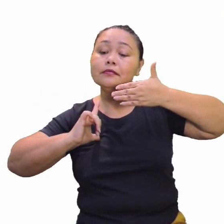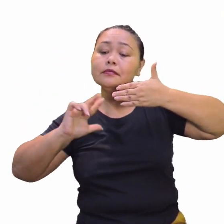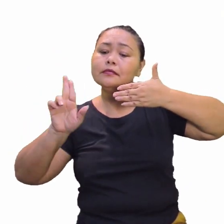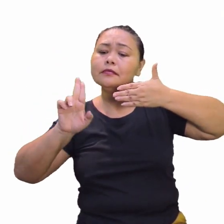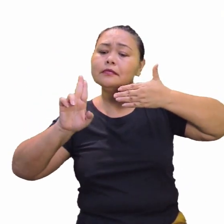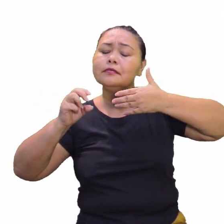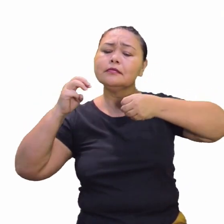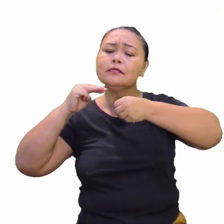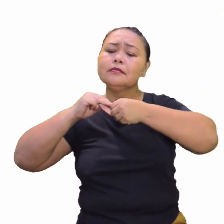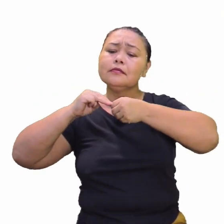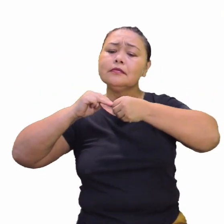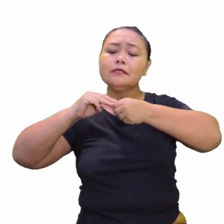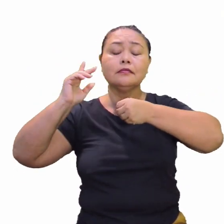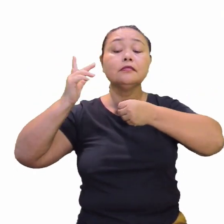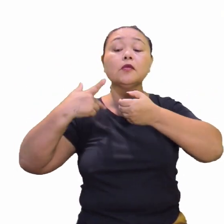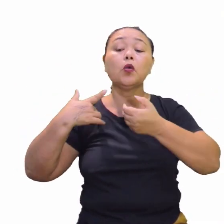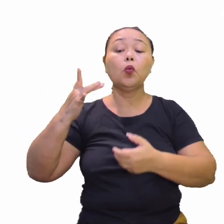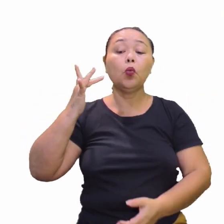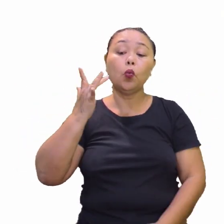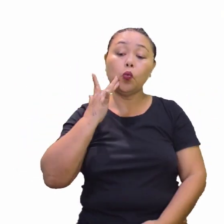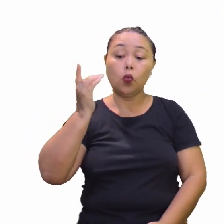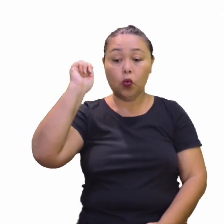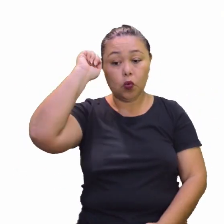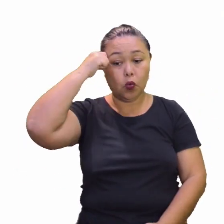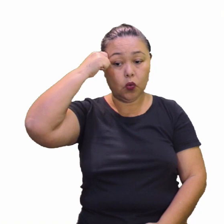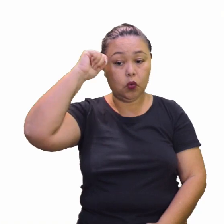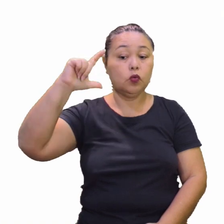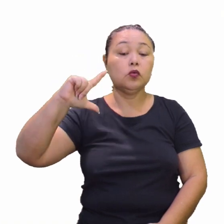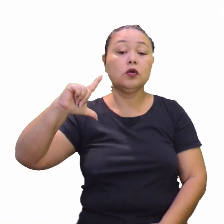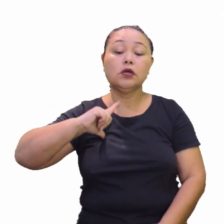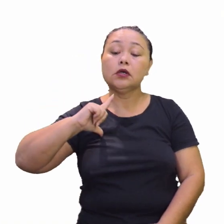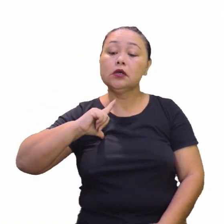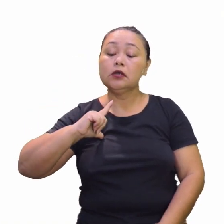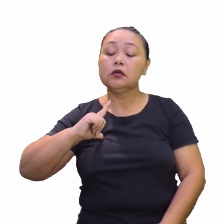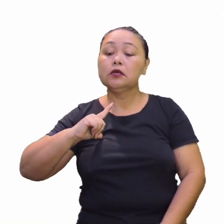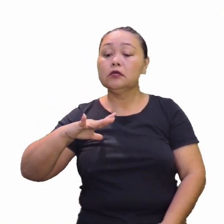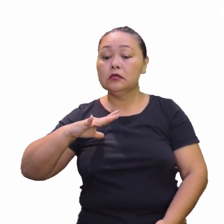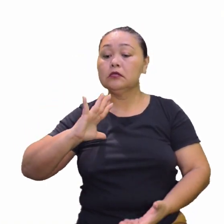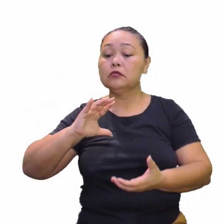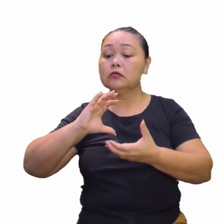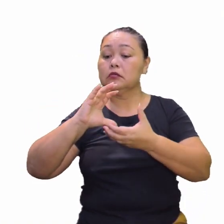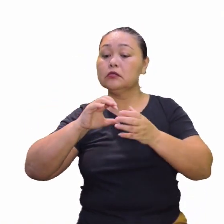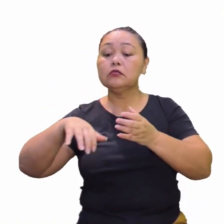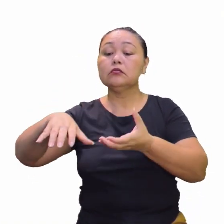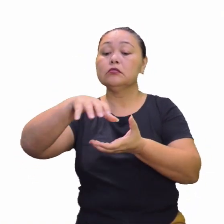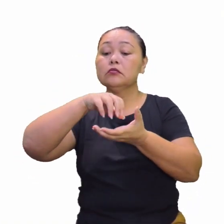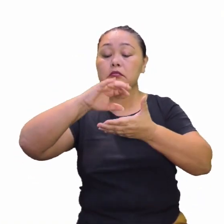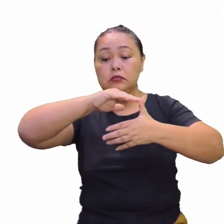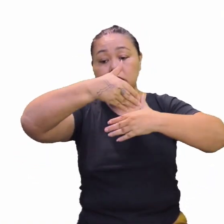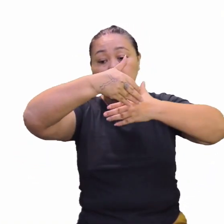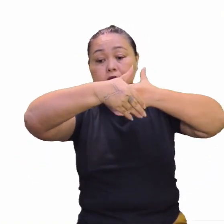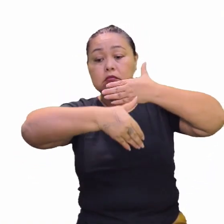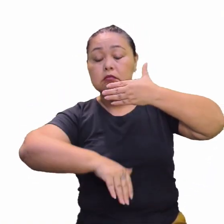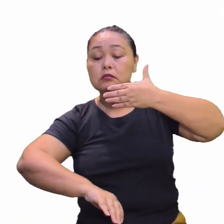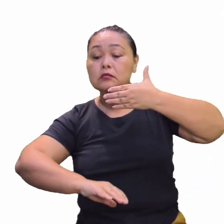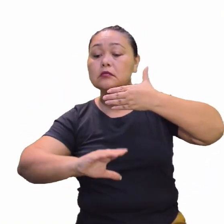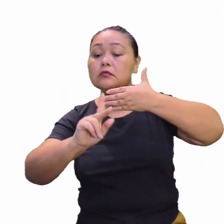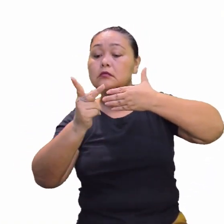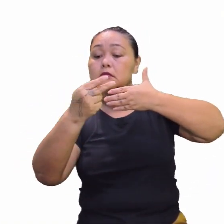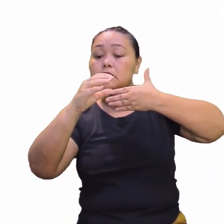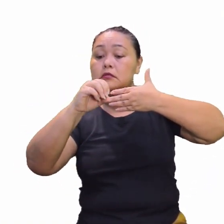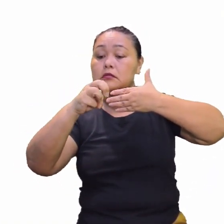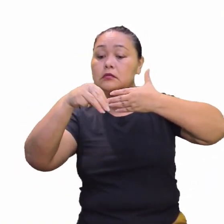é o nome daquele município, Rogério? Ouro Preto. Isso, Ouro Preto, exatamente. É o Chico Mendes, né? Isso, o Morro Chico Mendes.